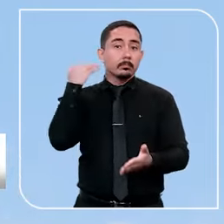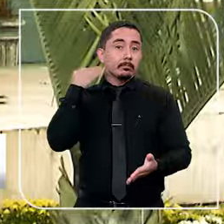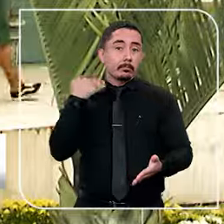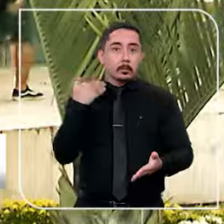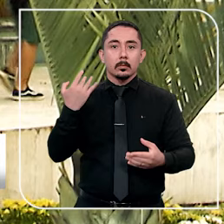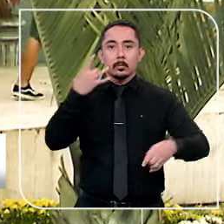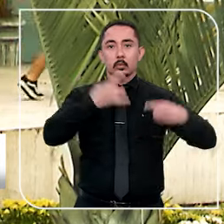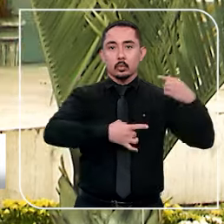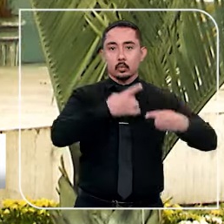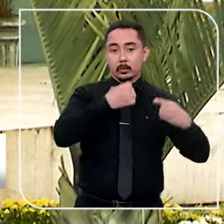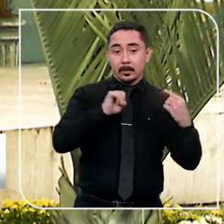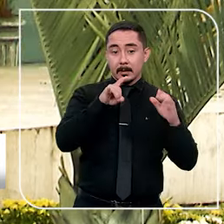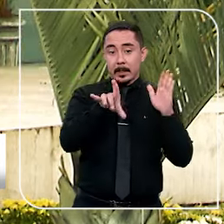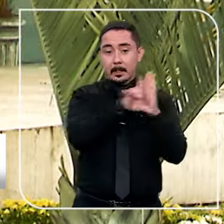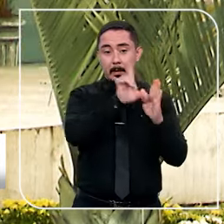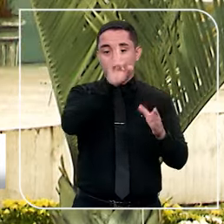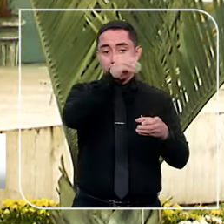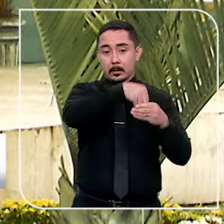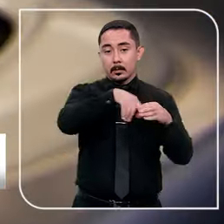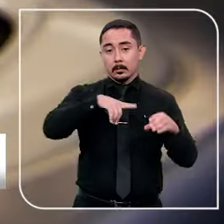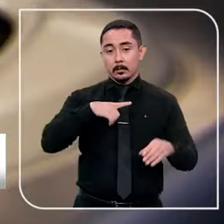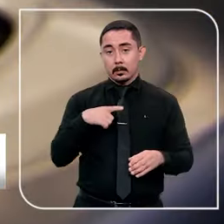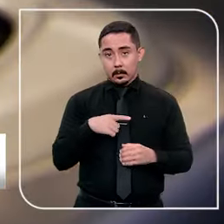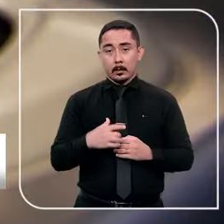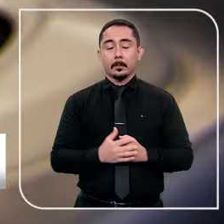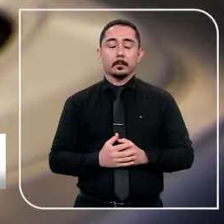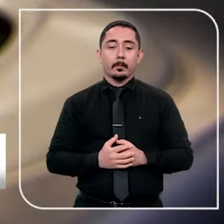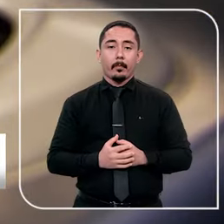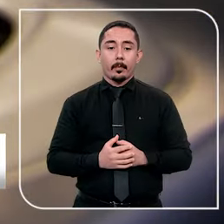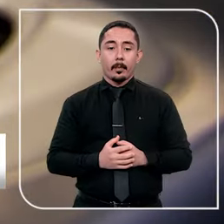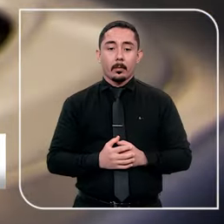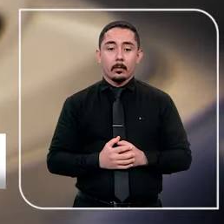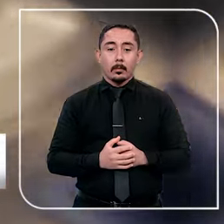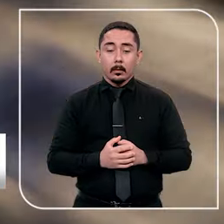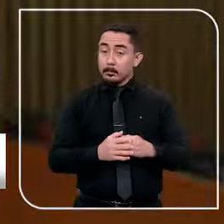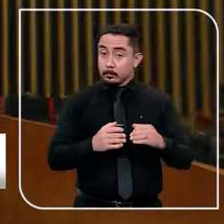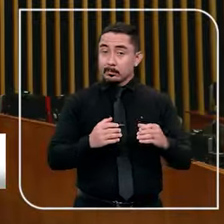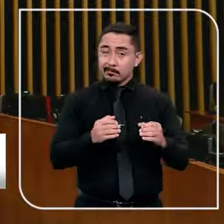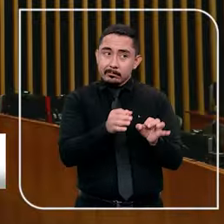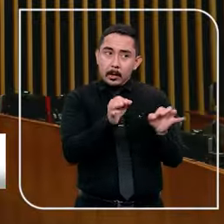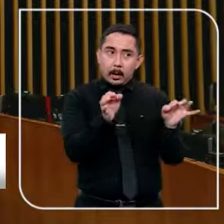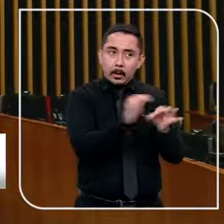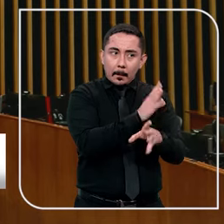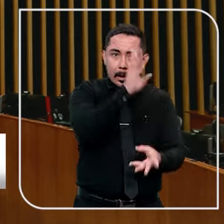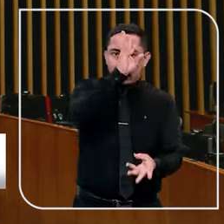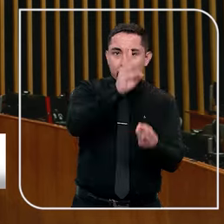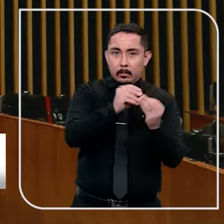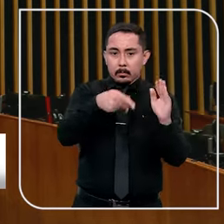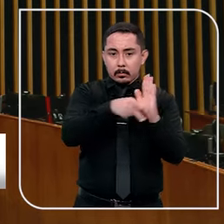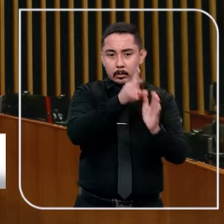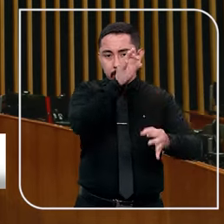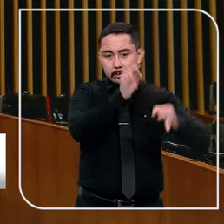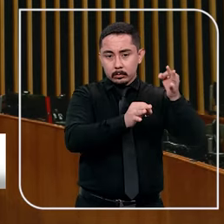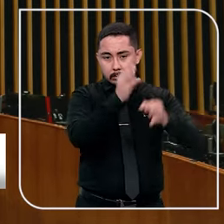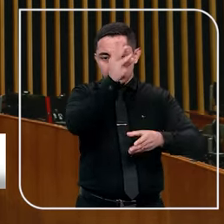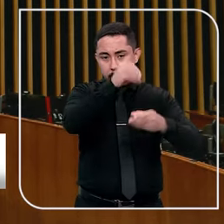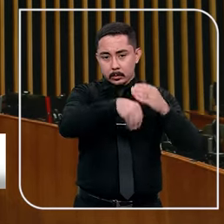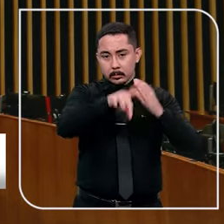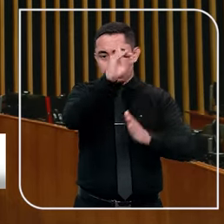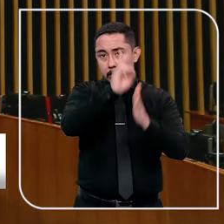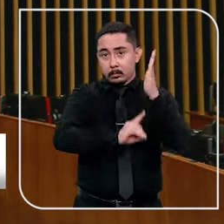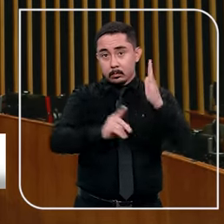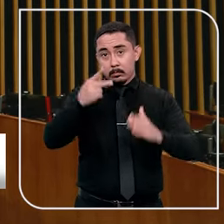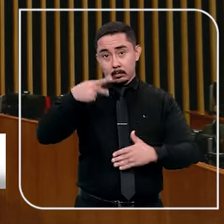bancário em que se discute a legalidade das cláusulas pactuadas para finalizar quem vai resumir a previsão de